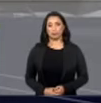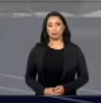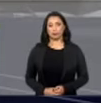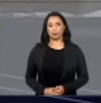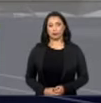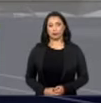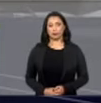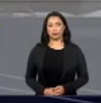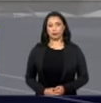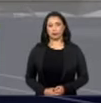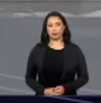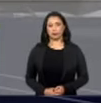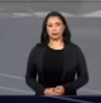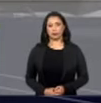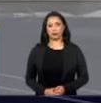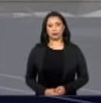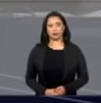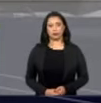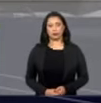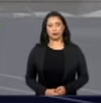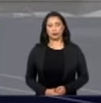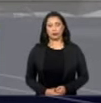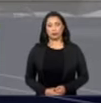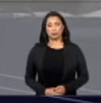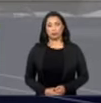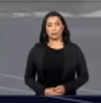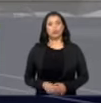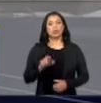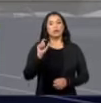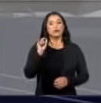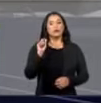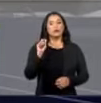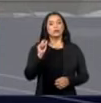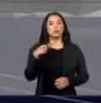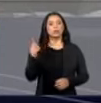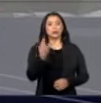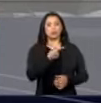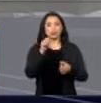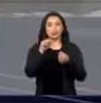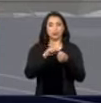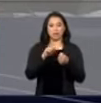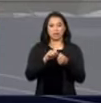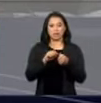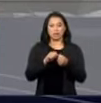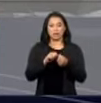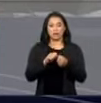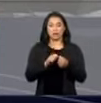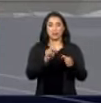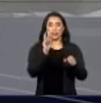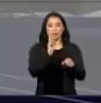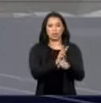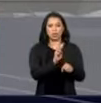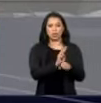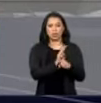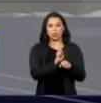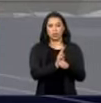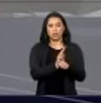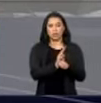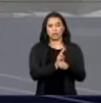que a ação estatal de qualquer dos poderes não cerceie o que a Constituição adotou como núcleo